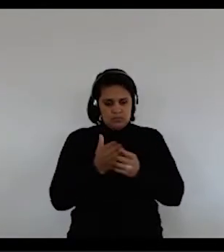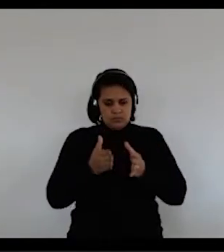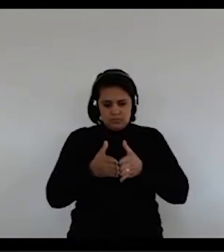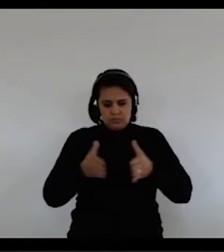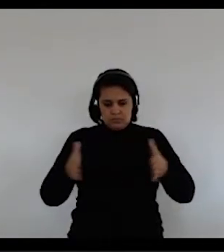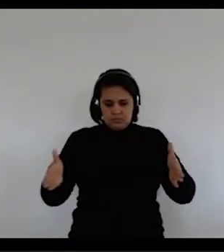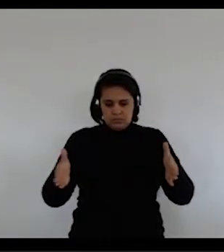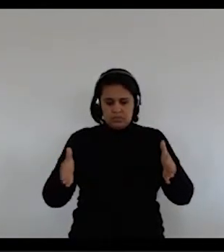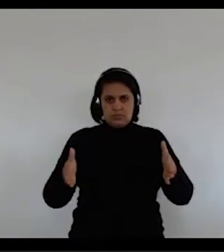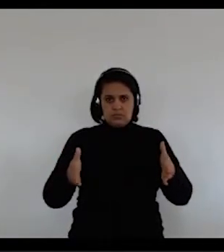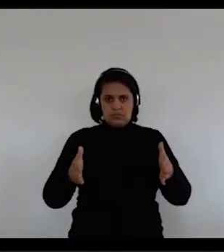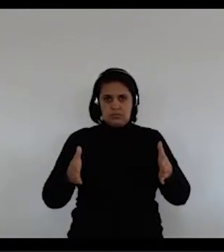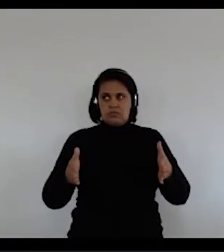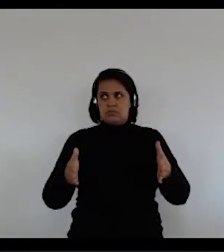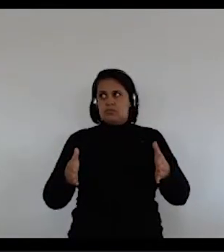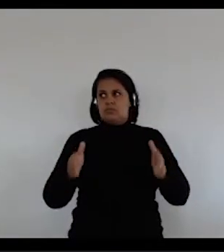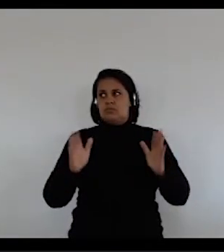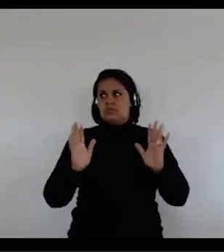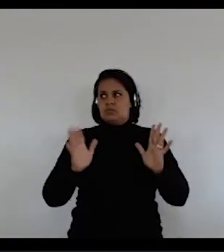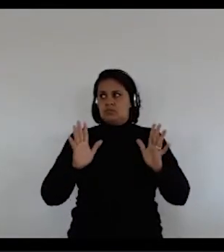já continuaram,